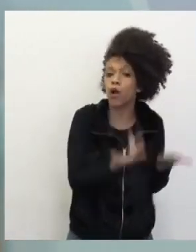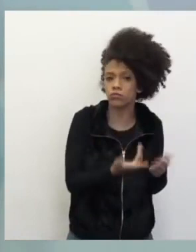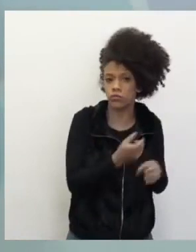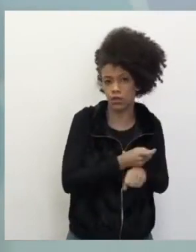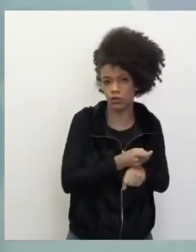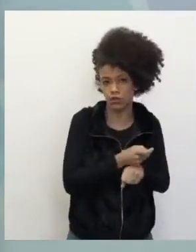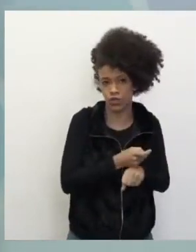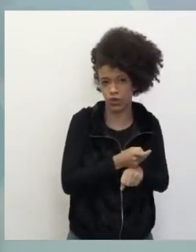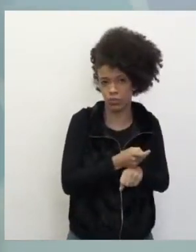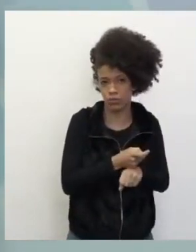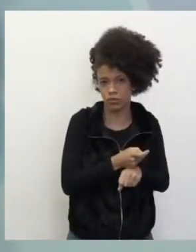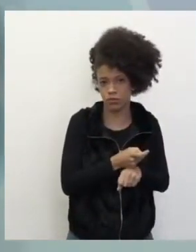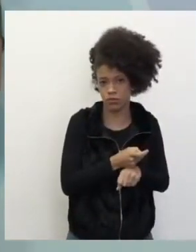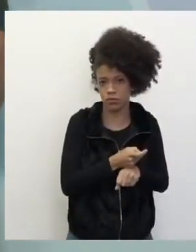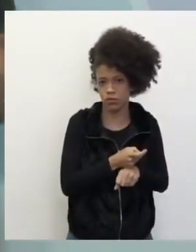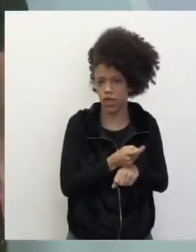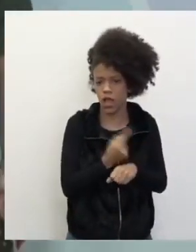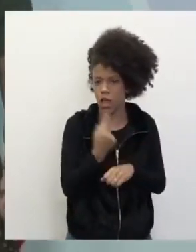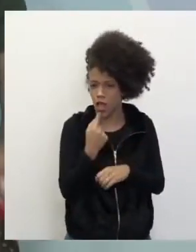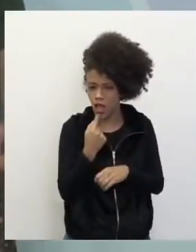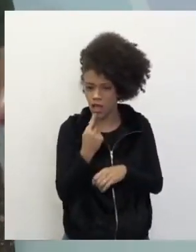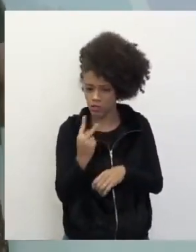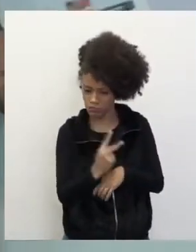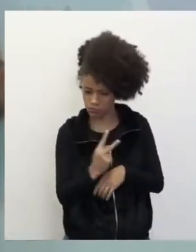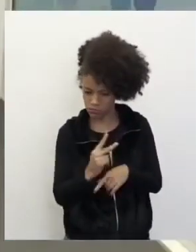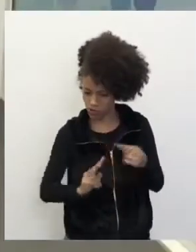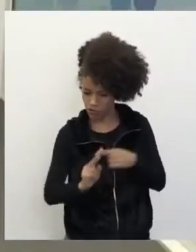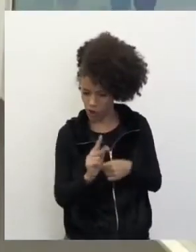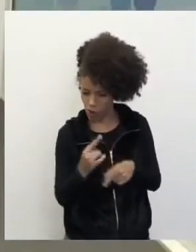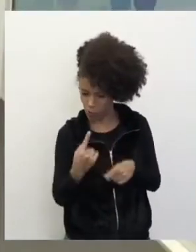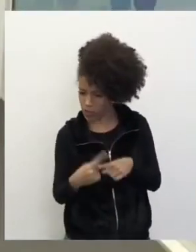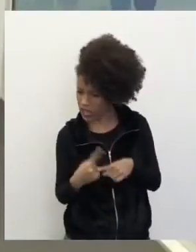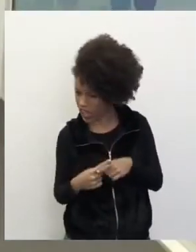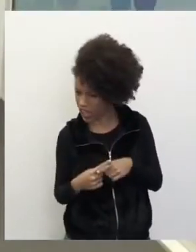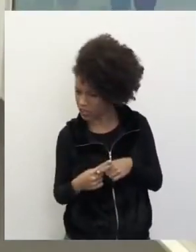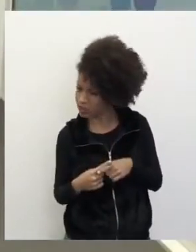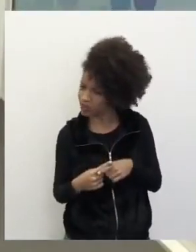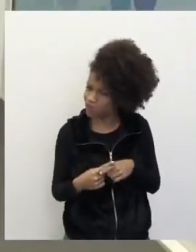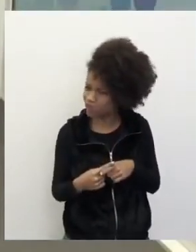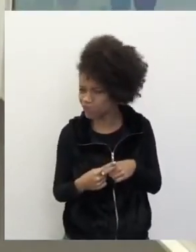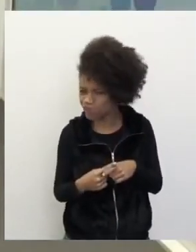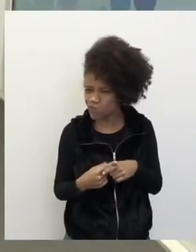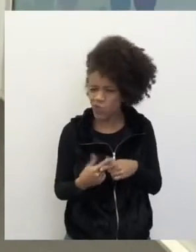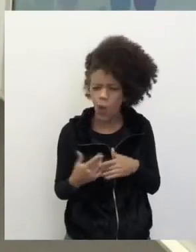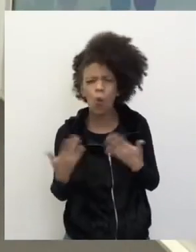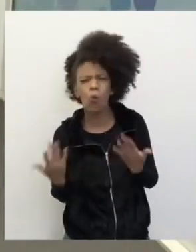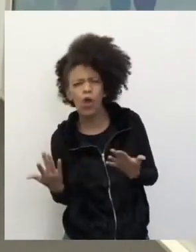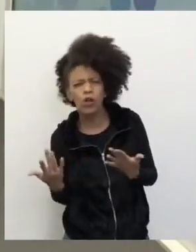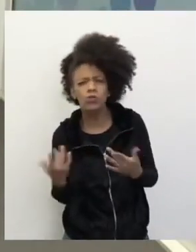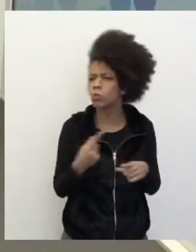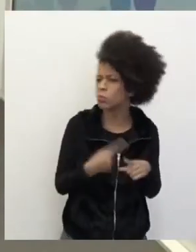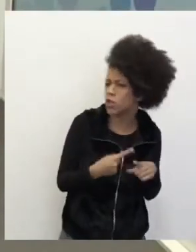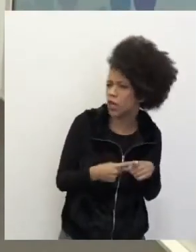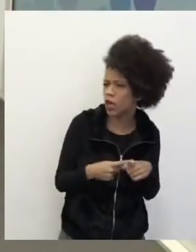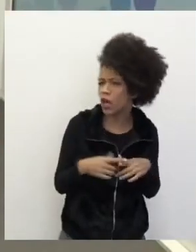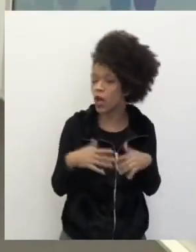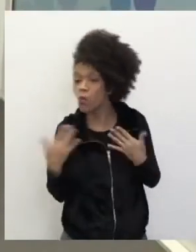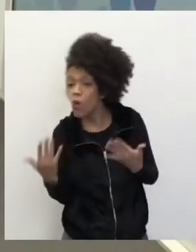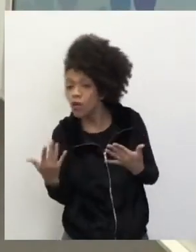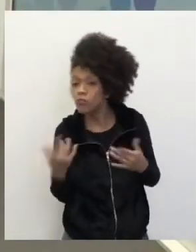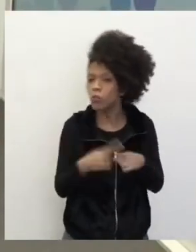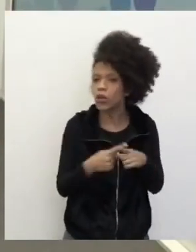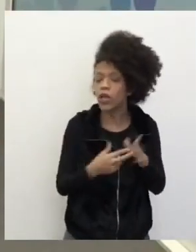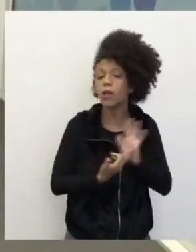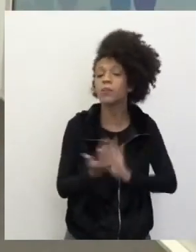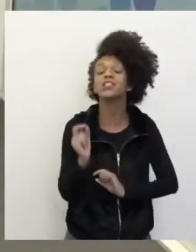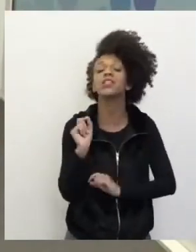Quando tem o mesmo valor semântico de porquê, você acha, Mauro? Quando e porquê? Quando representa